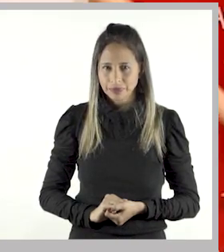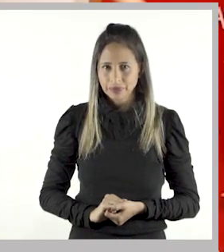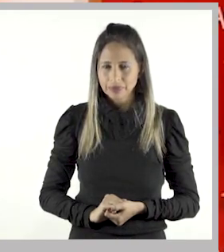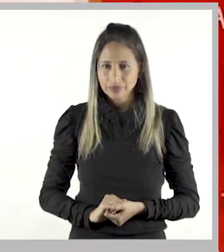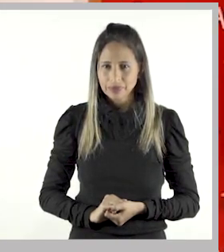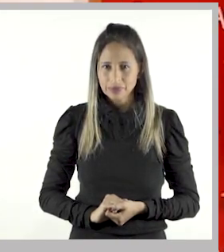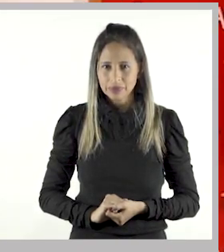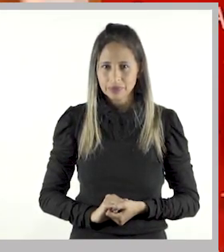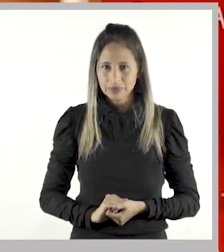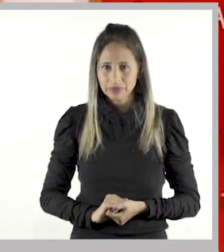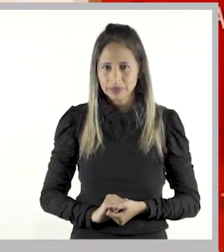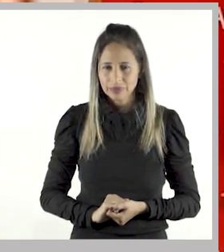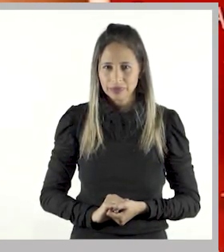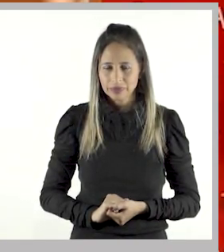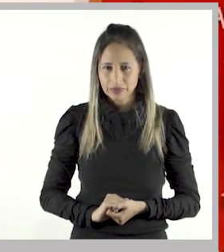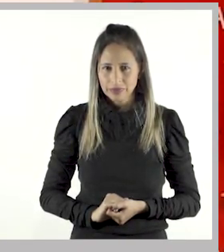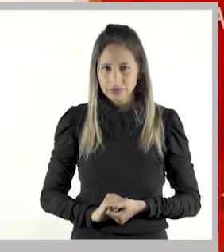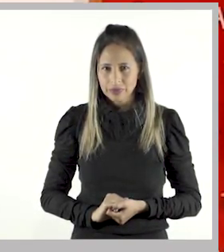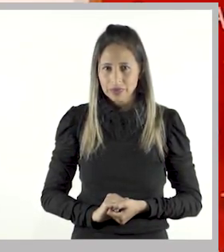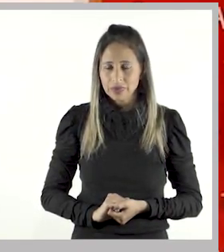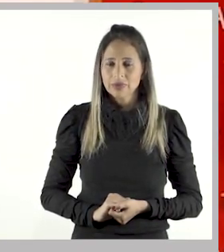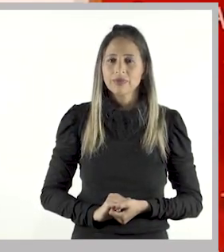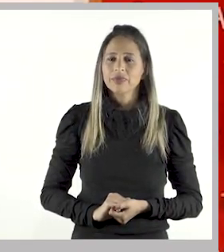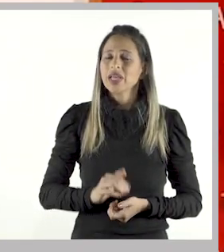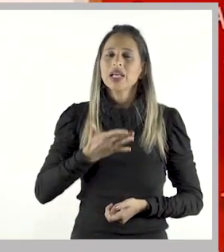Veja que eu não gosto de colocar muito